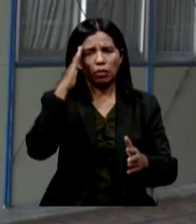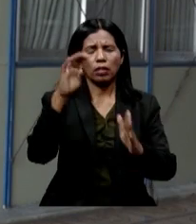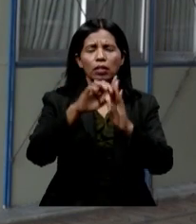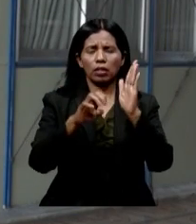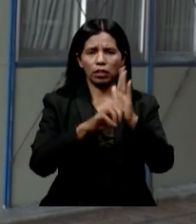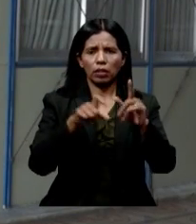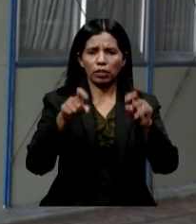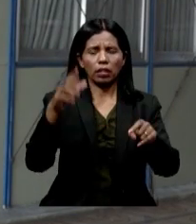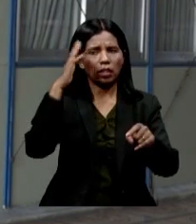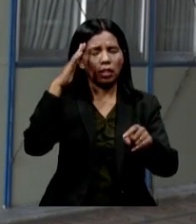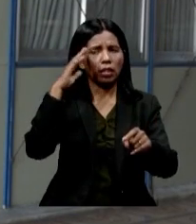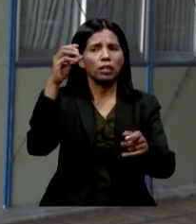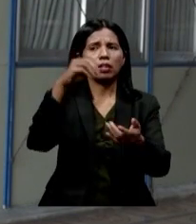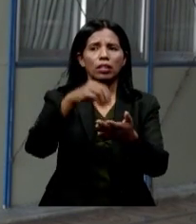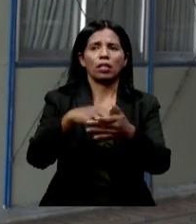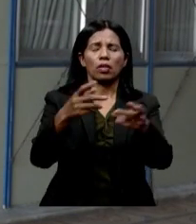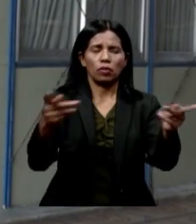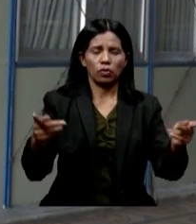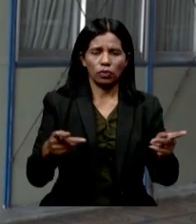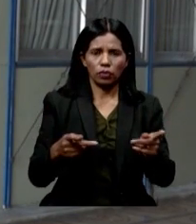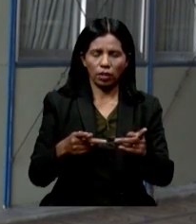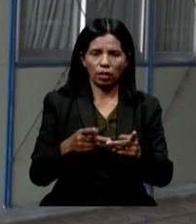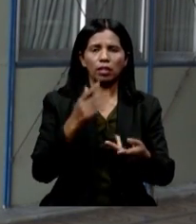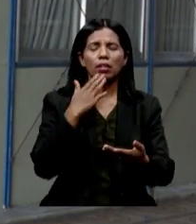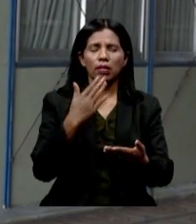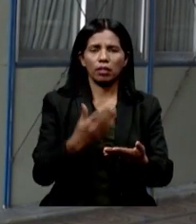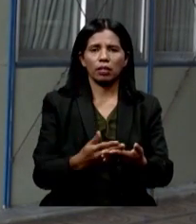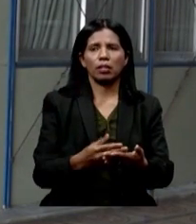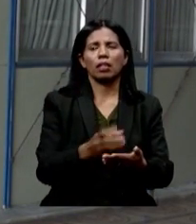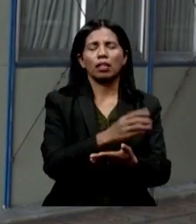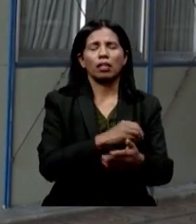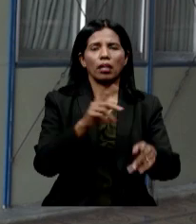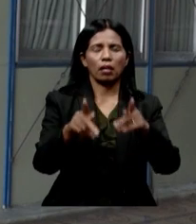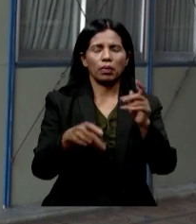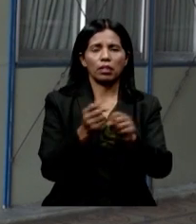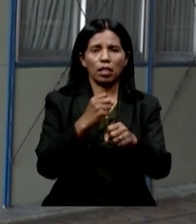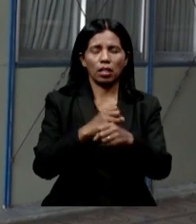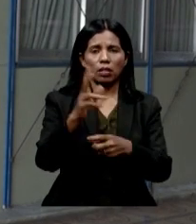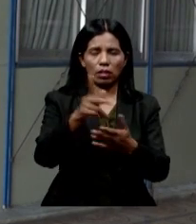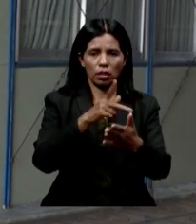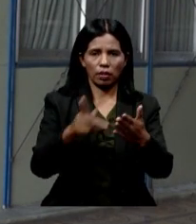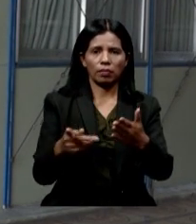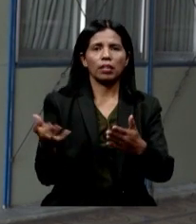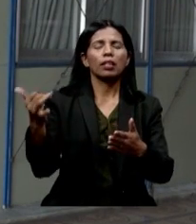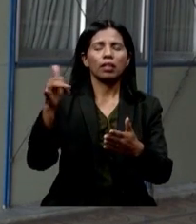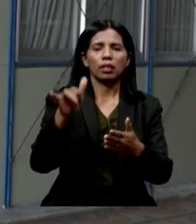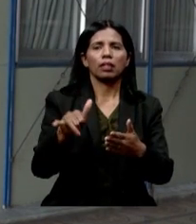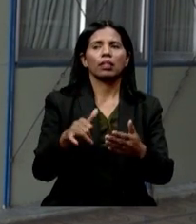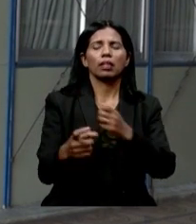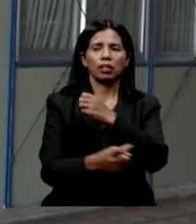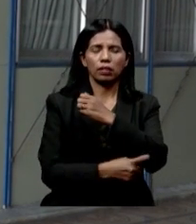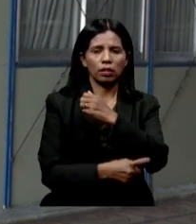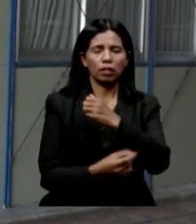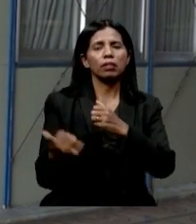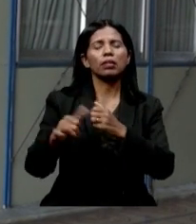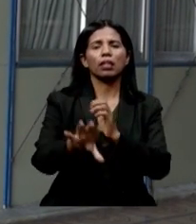renovar a tu cria centro de reabilitação para labar com minoridade ser nebe comete crime. A tu não é sanção nebe se